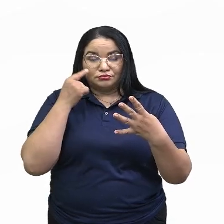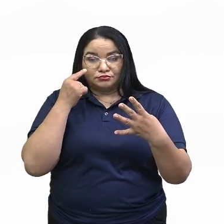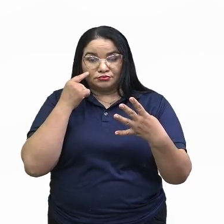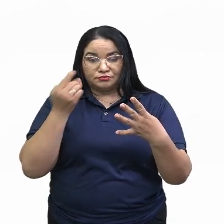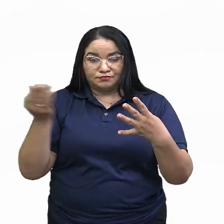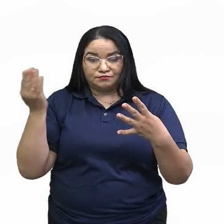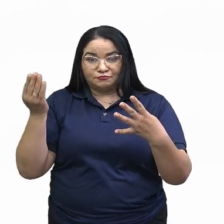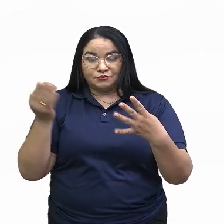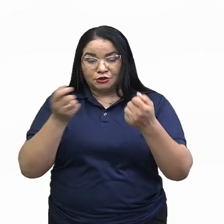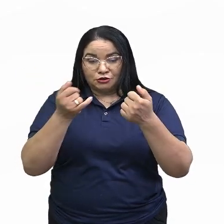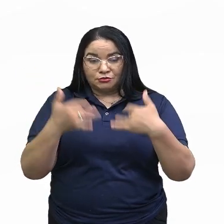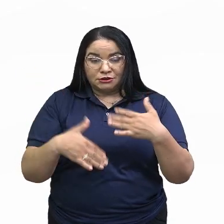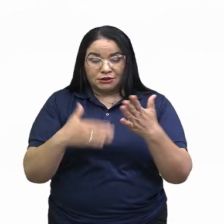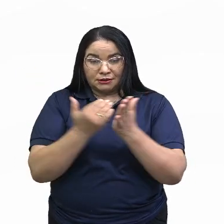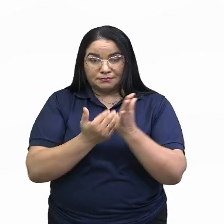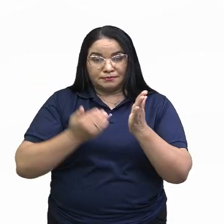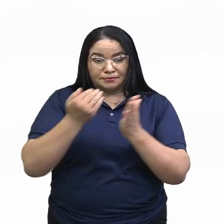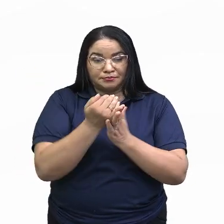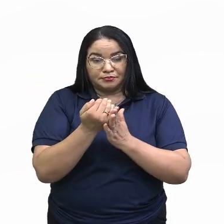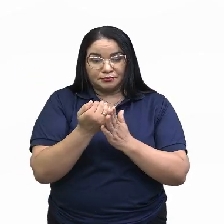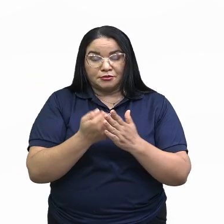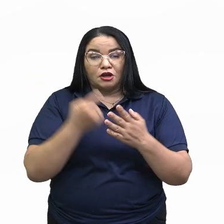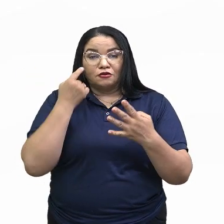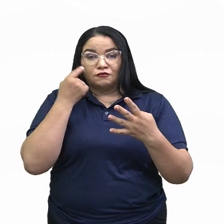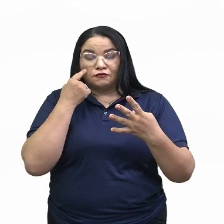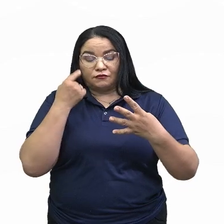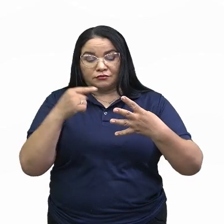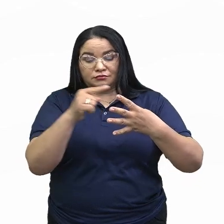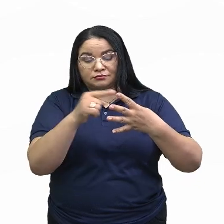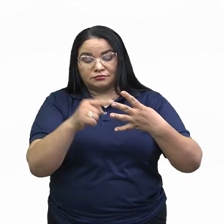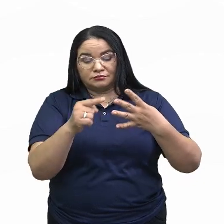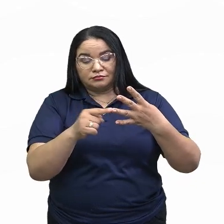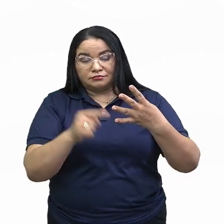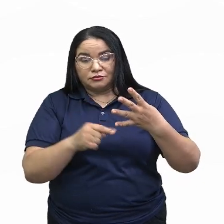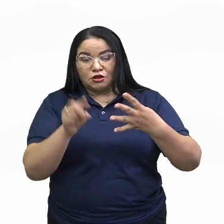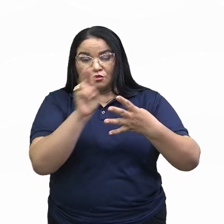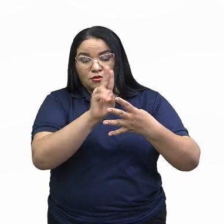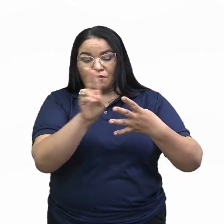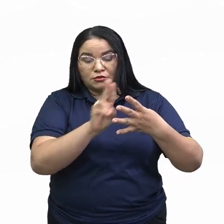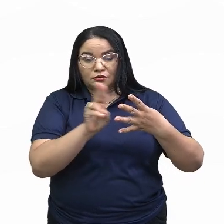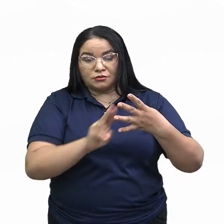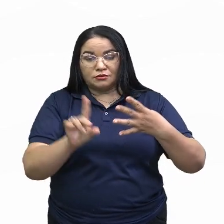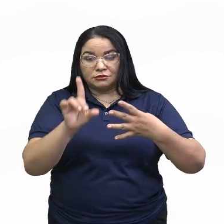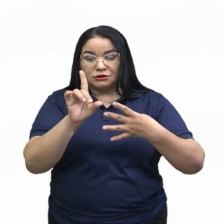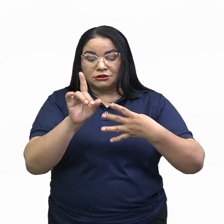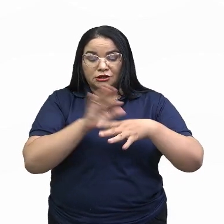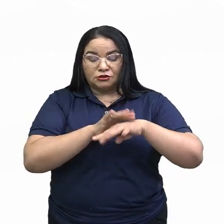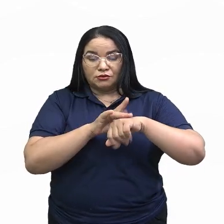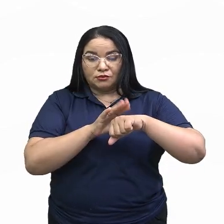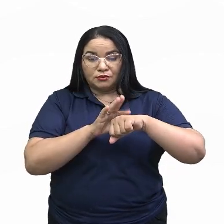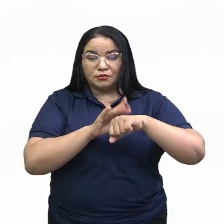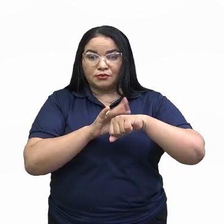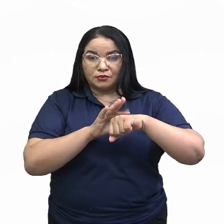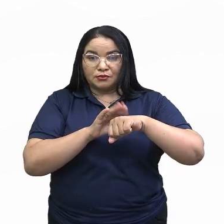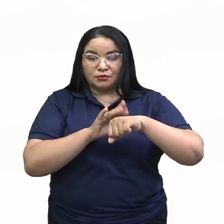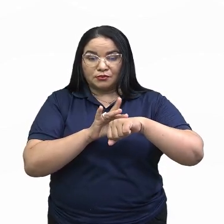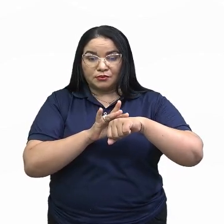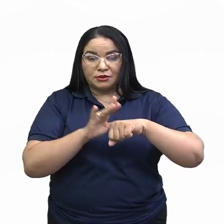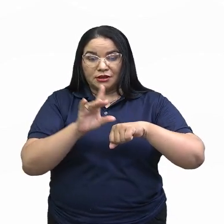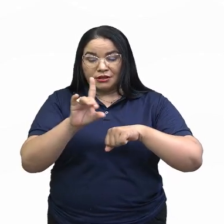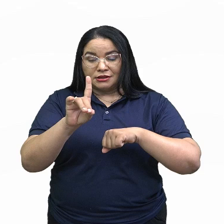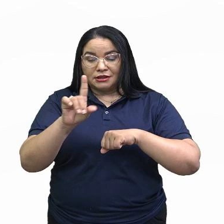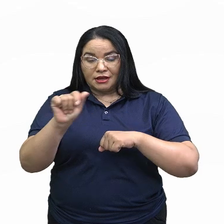um pouquinho cada uma delas. Vamos iniciar conhecendo a doença de Alzheimer. Acho que vocês já escutaram